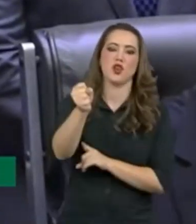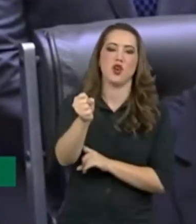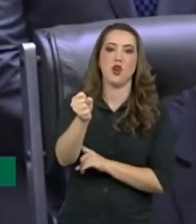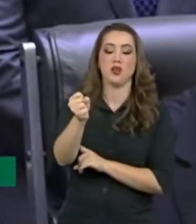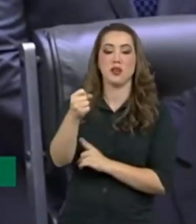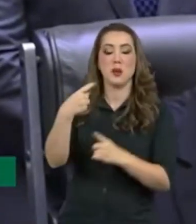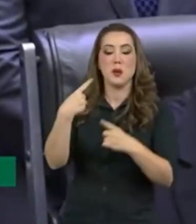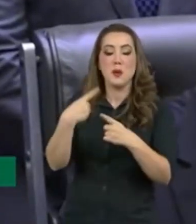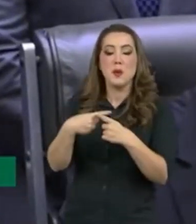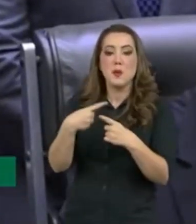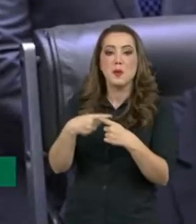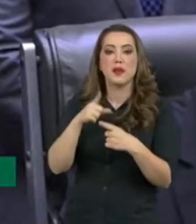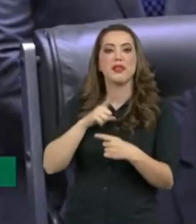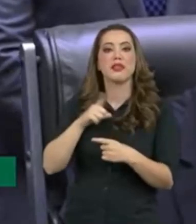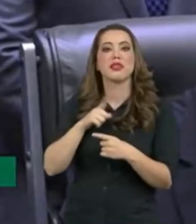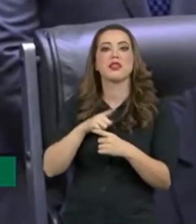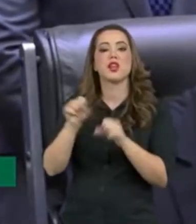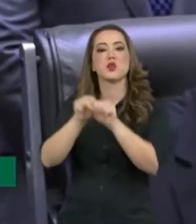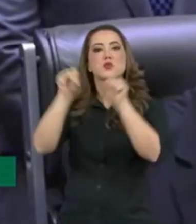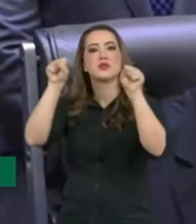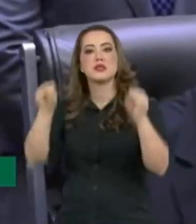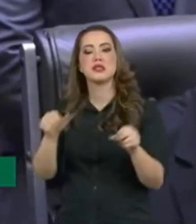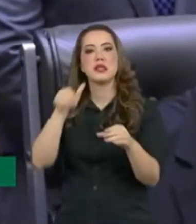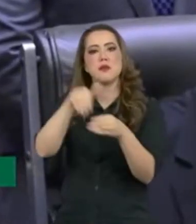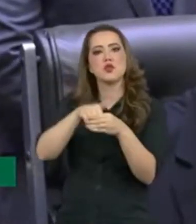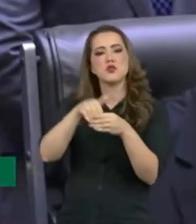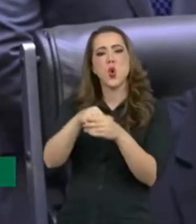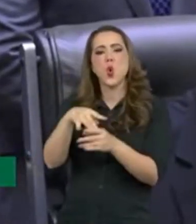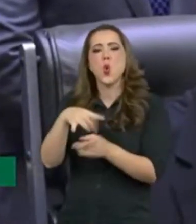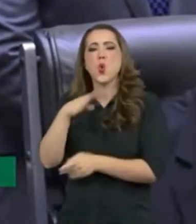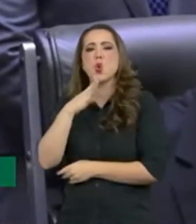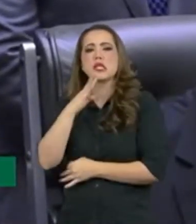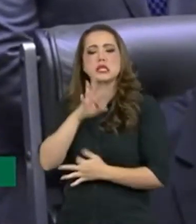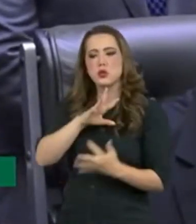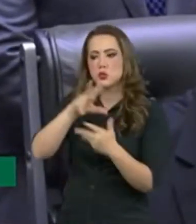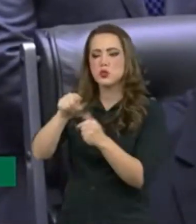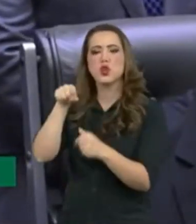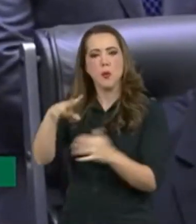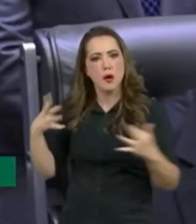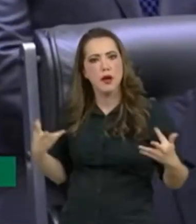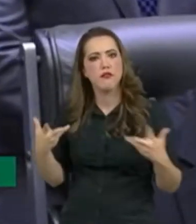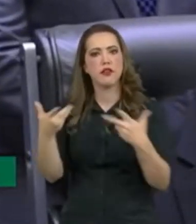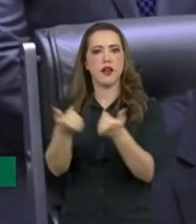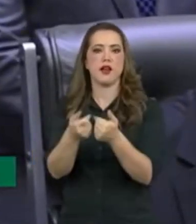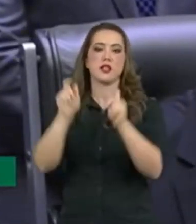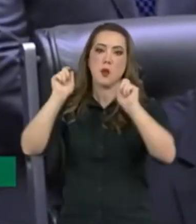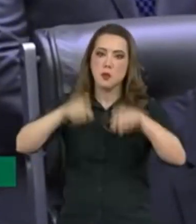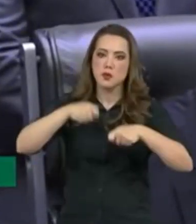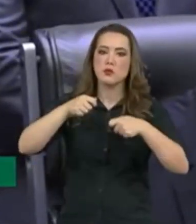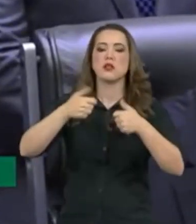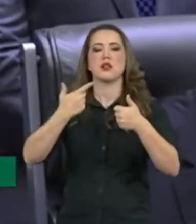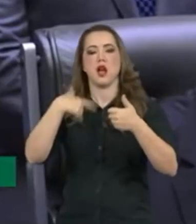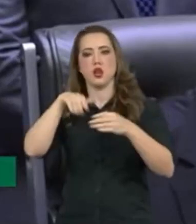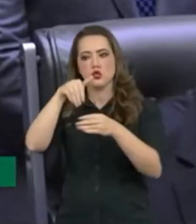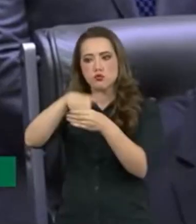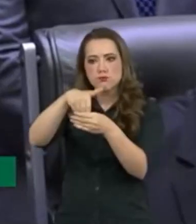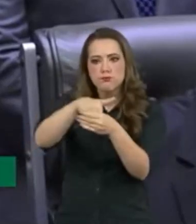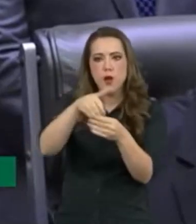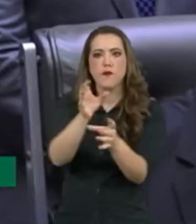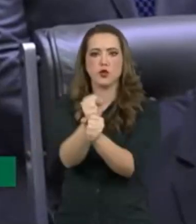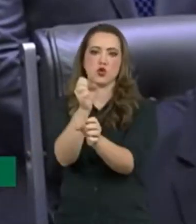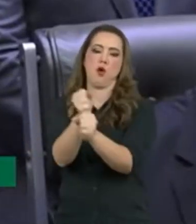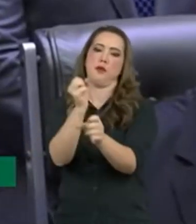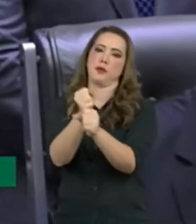a um sistema eleitoral internacionalmente reconhecido por sua eficácia na captação e apuração dos votos.